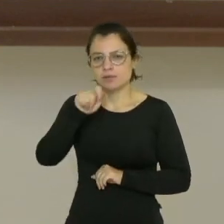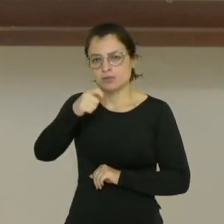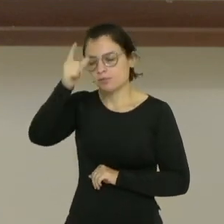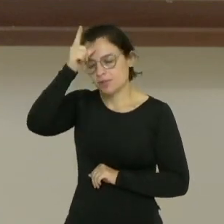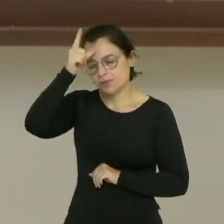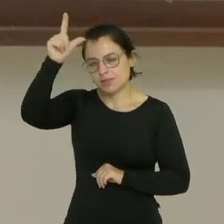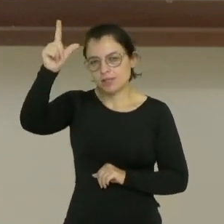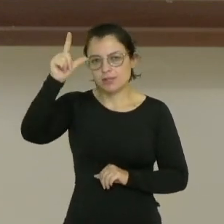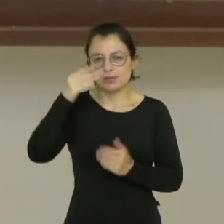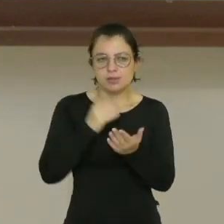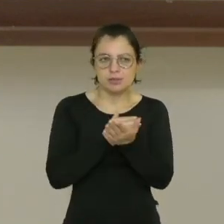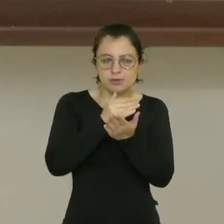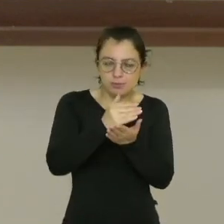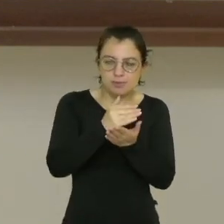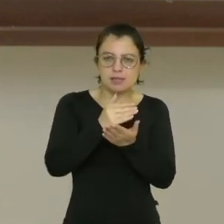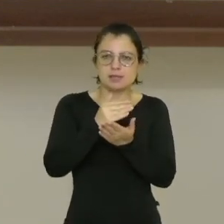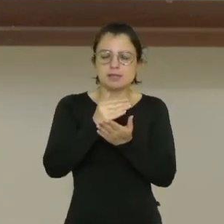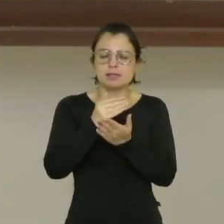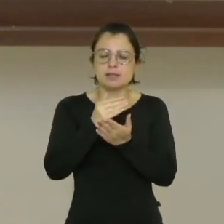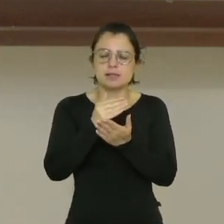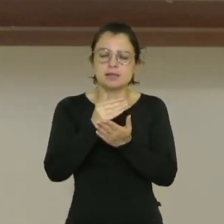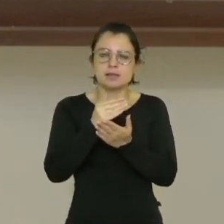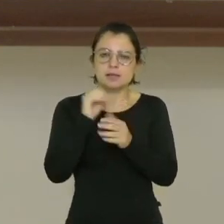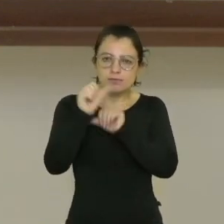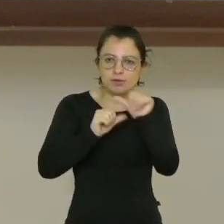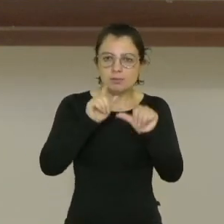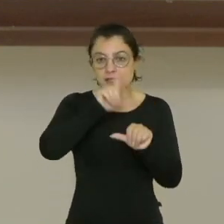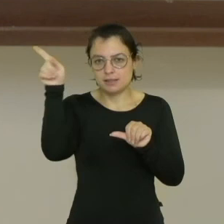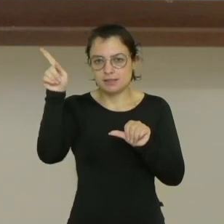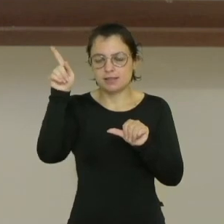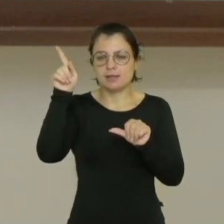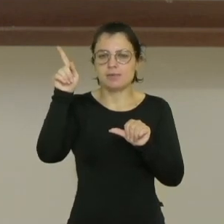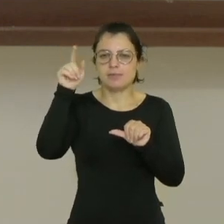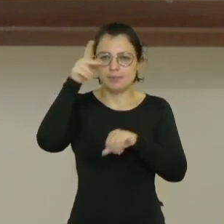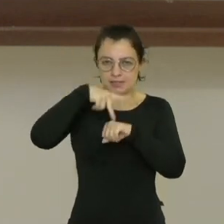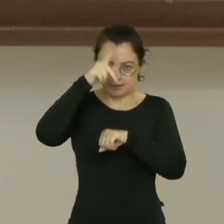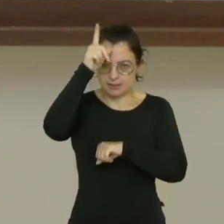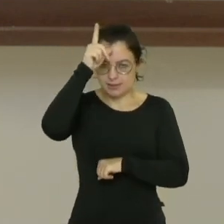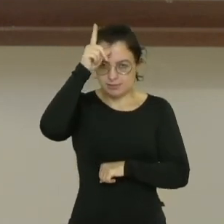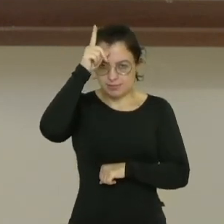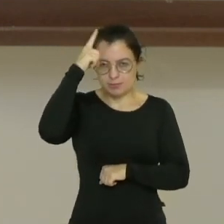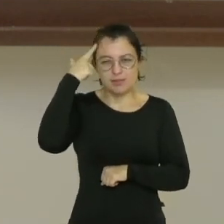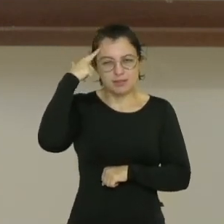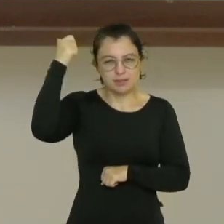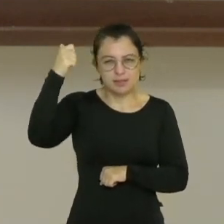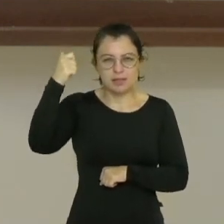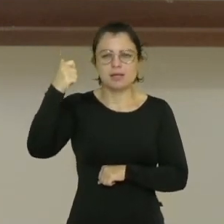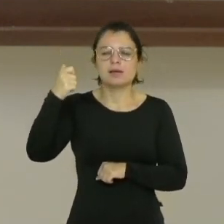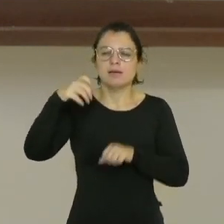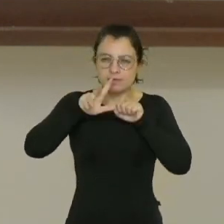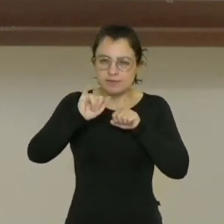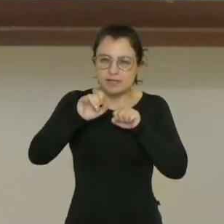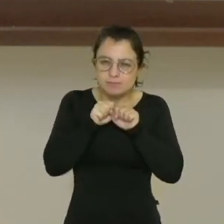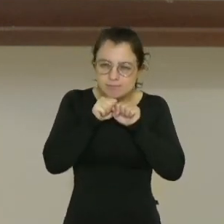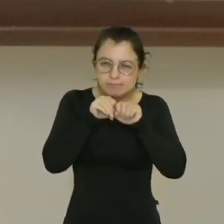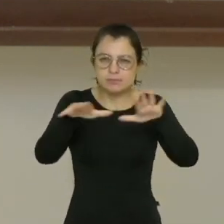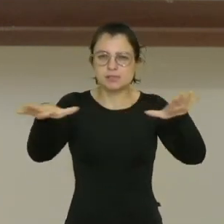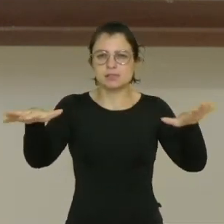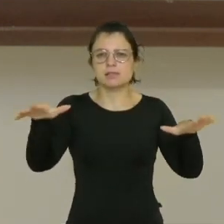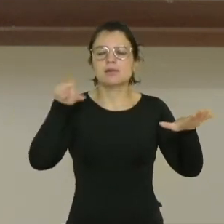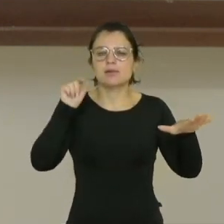vai iniciar essa reforma na Alemanha. Essa reforma, essa ideia de reforma vai se espalhar porque